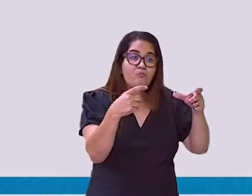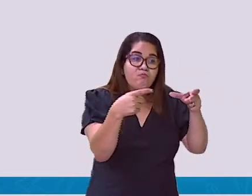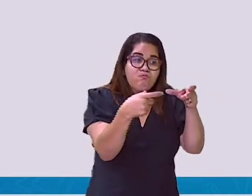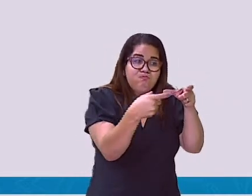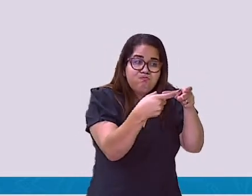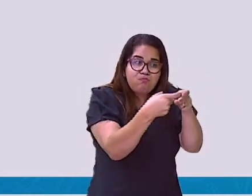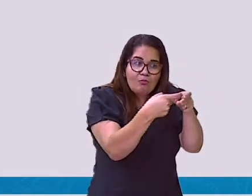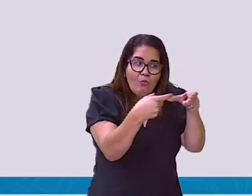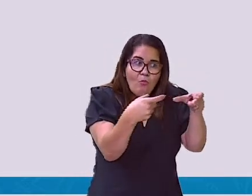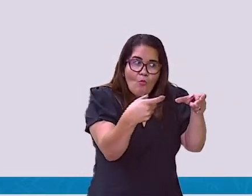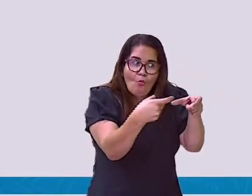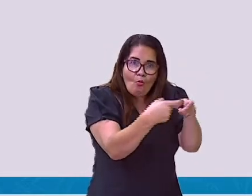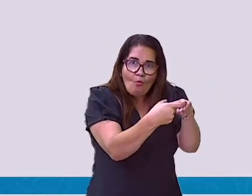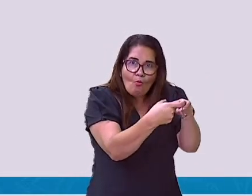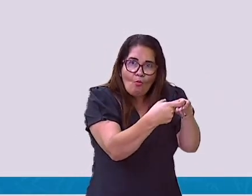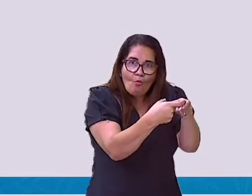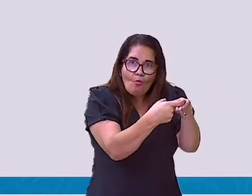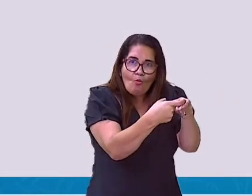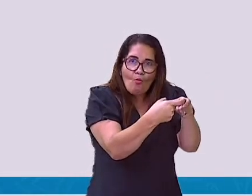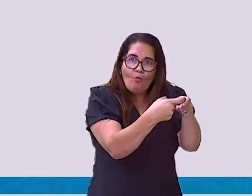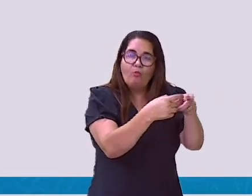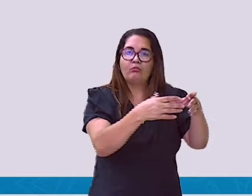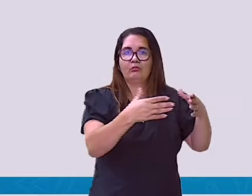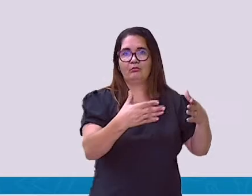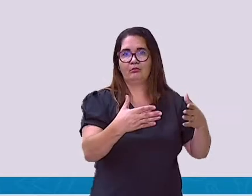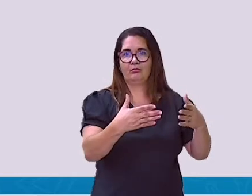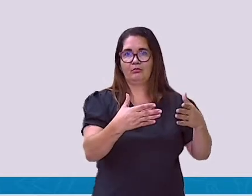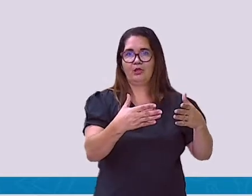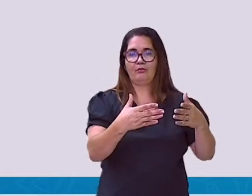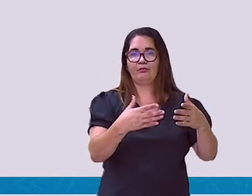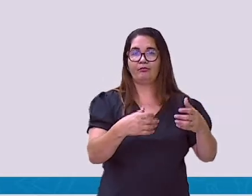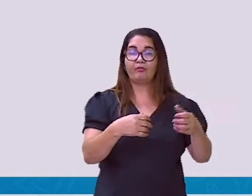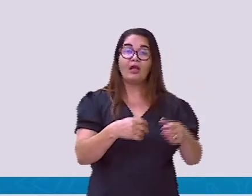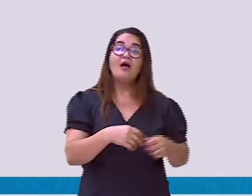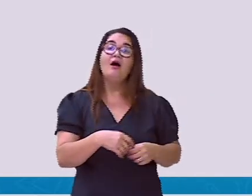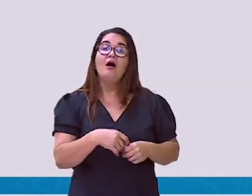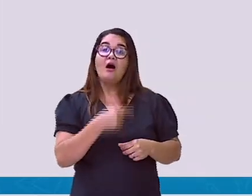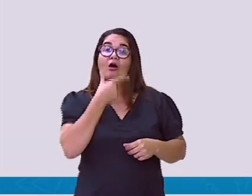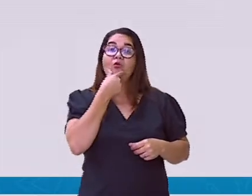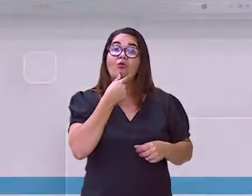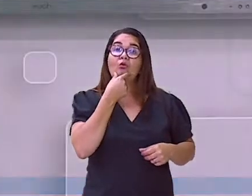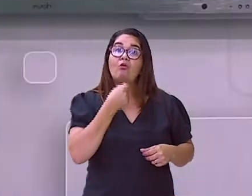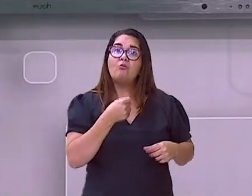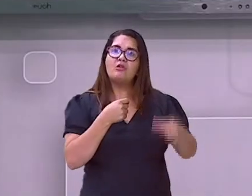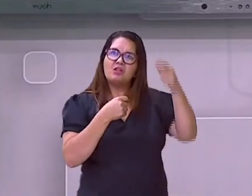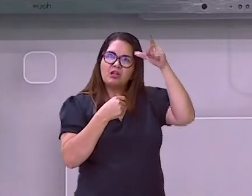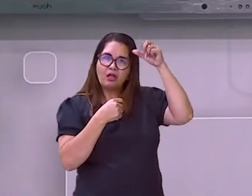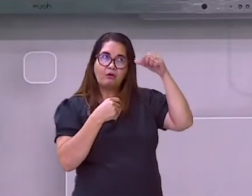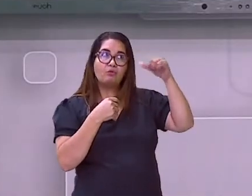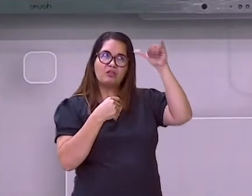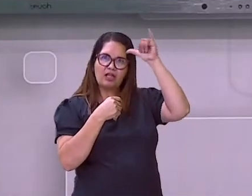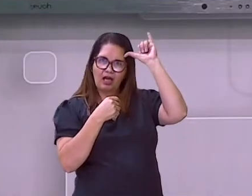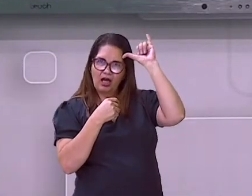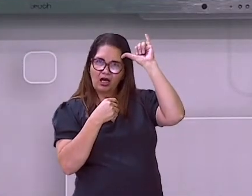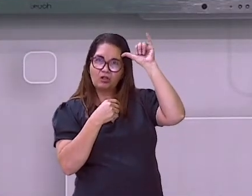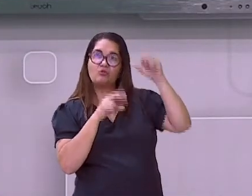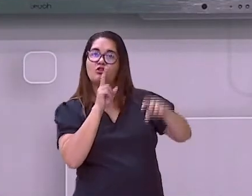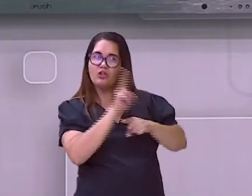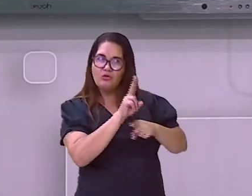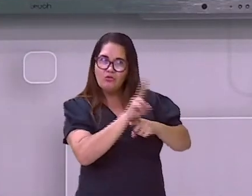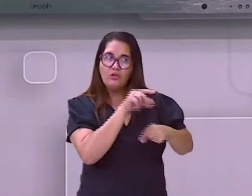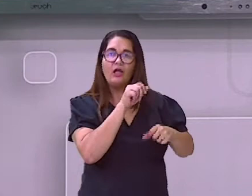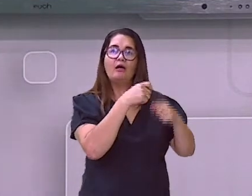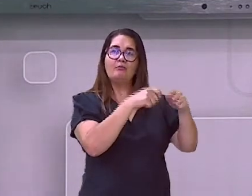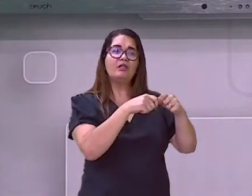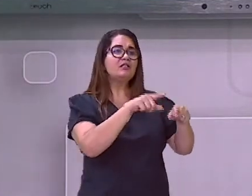Vai enrijecer os músculos, vai para você emagrecer. E aí, quando o